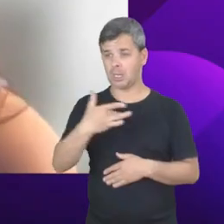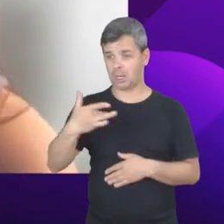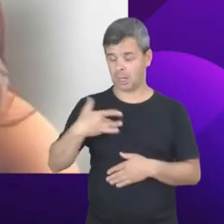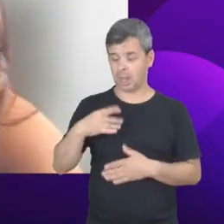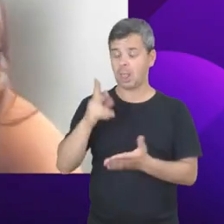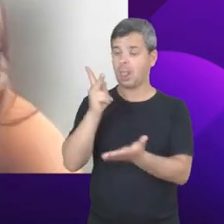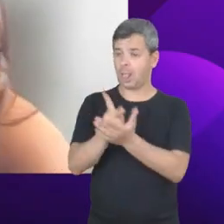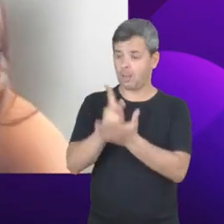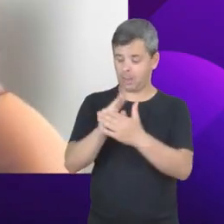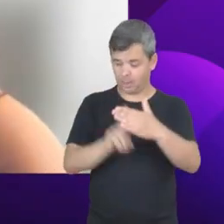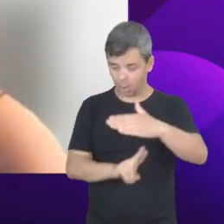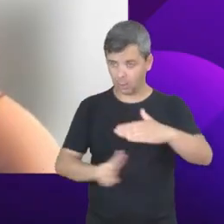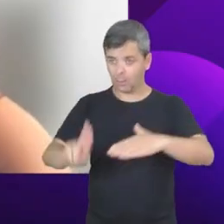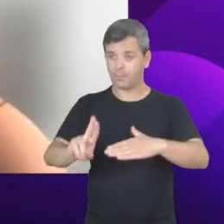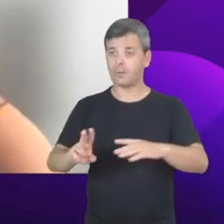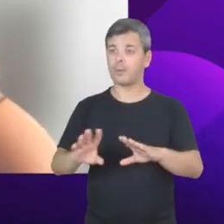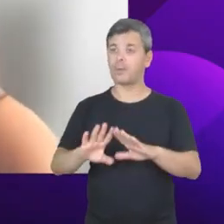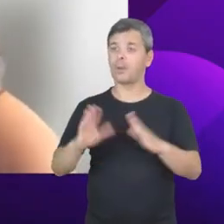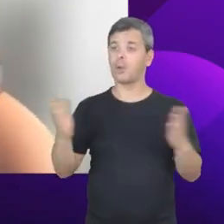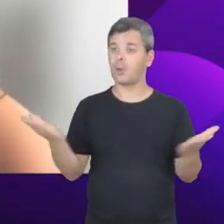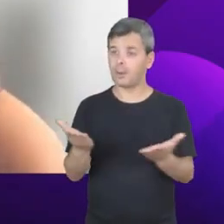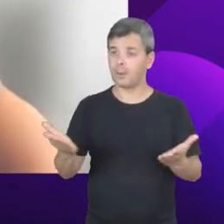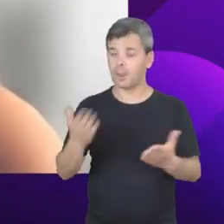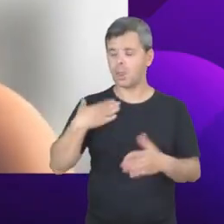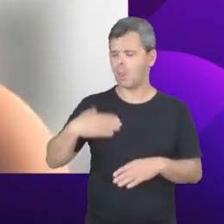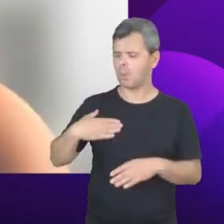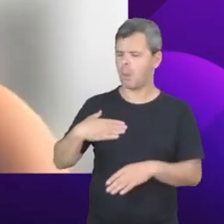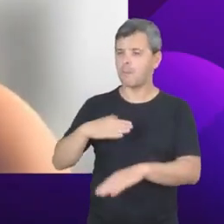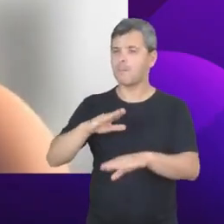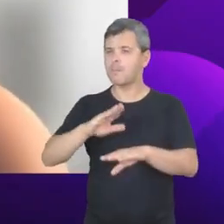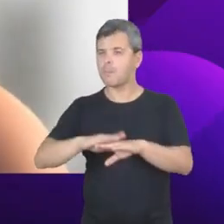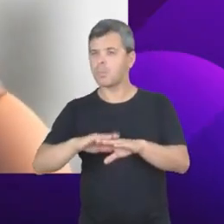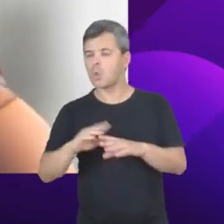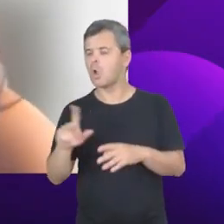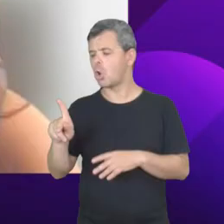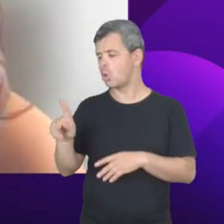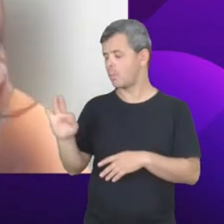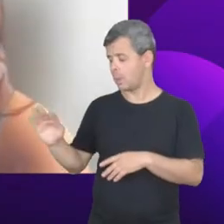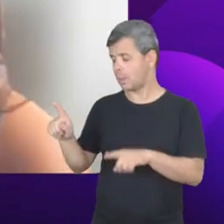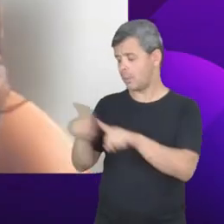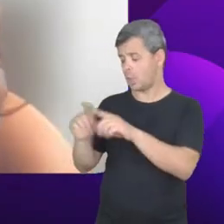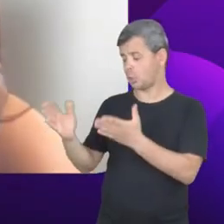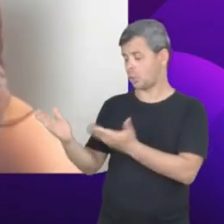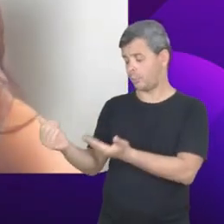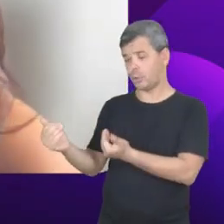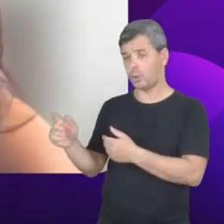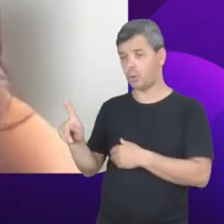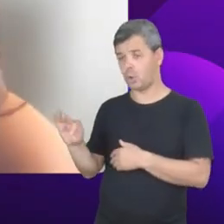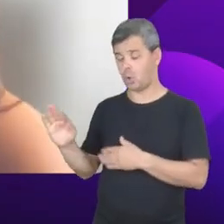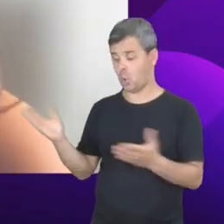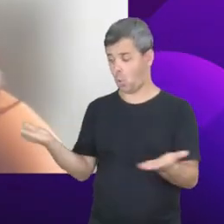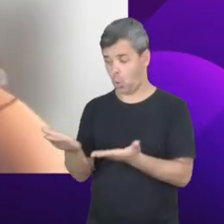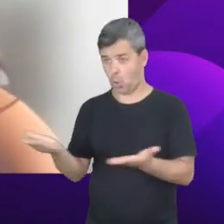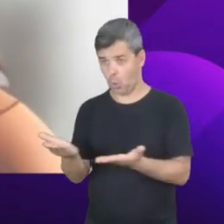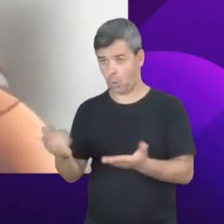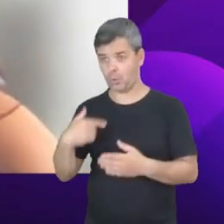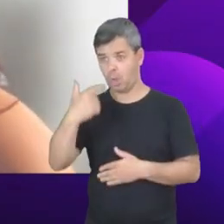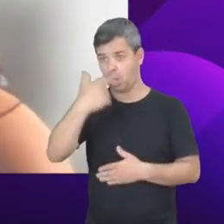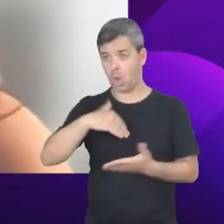mesma universidade. E além de ser militante do PT e da juventude do PT, atualmente estou